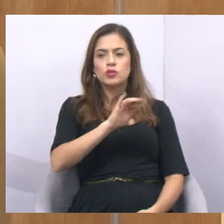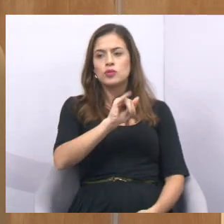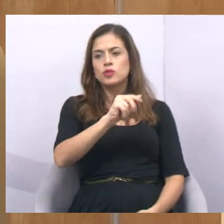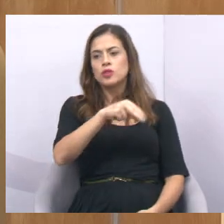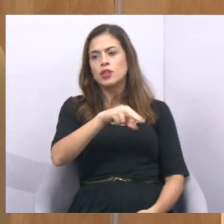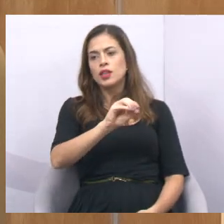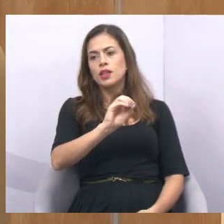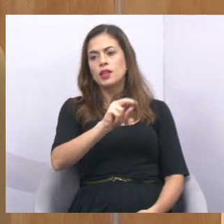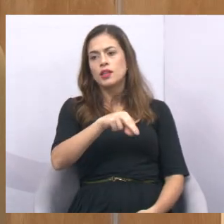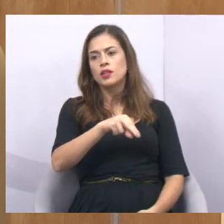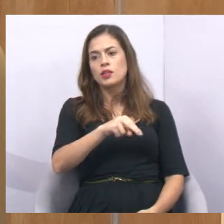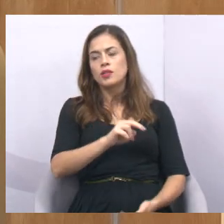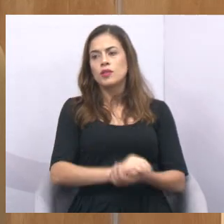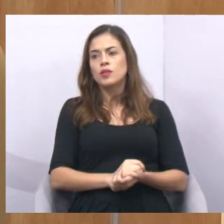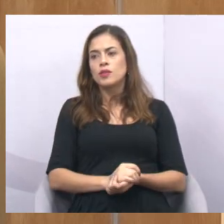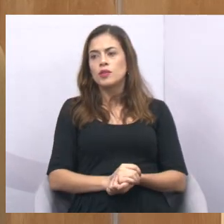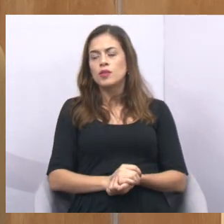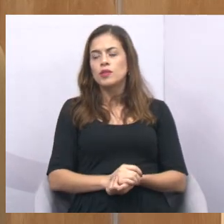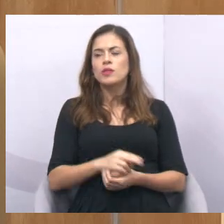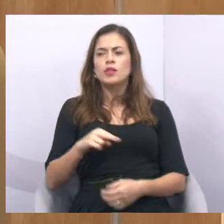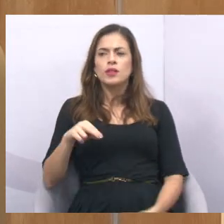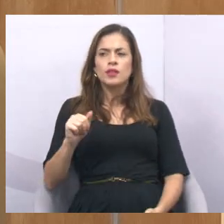e o Nacibão,